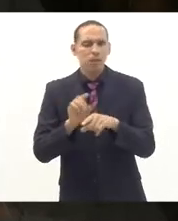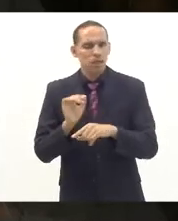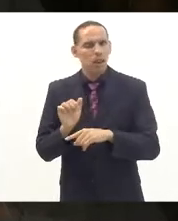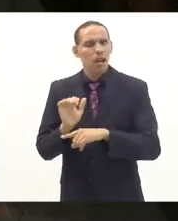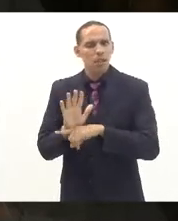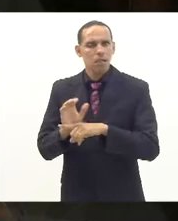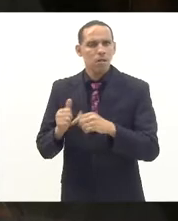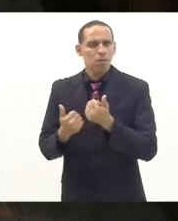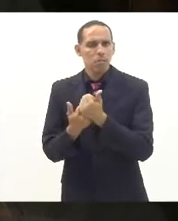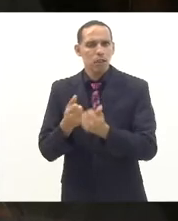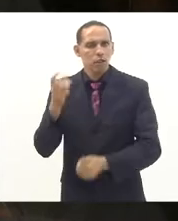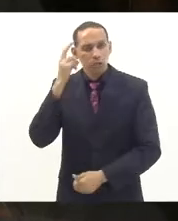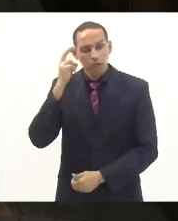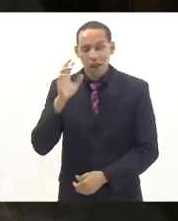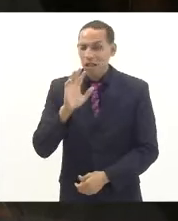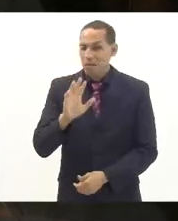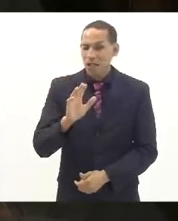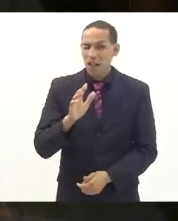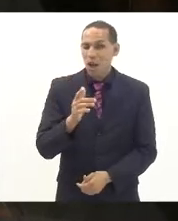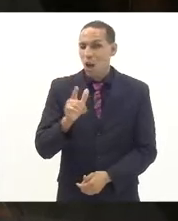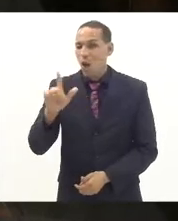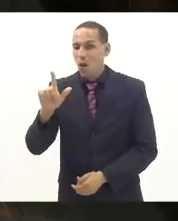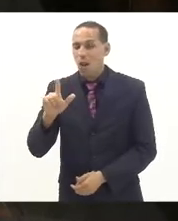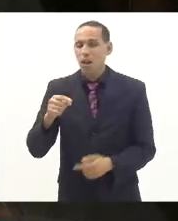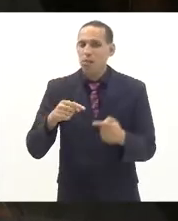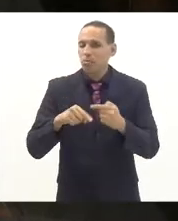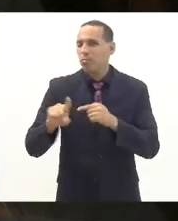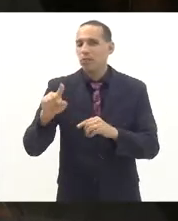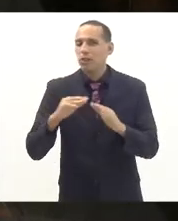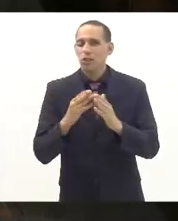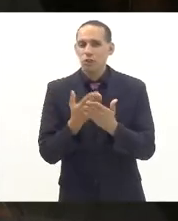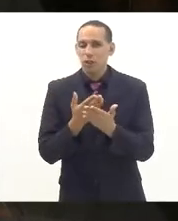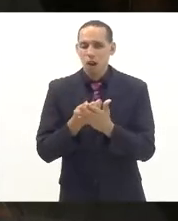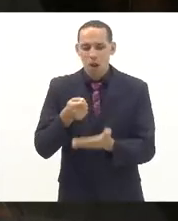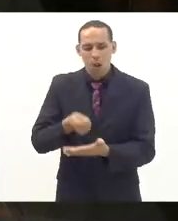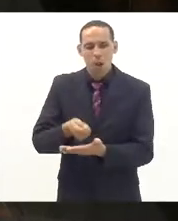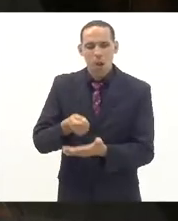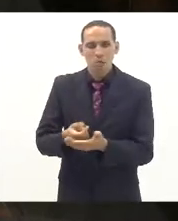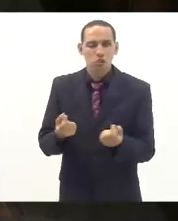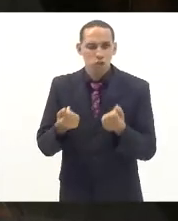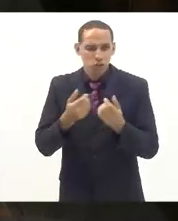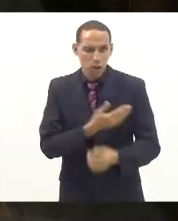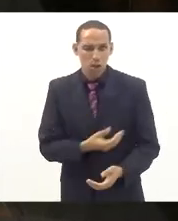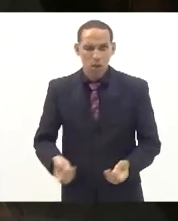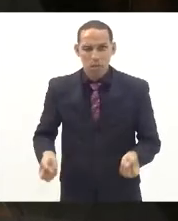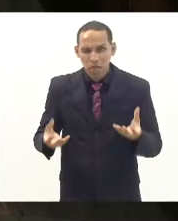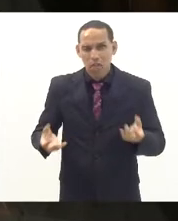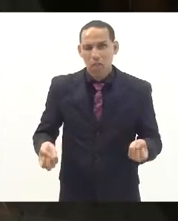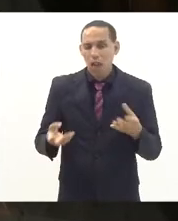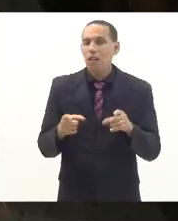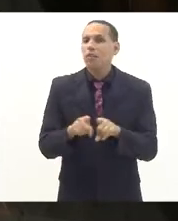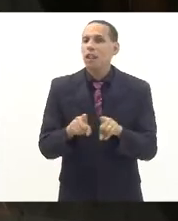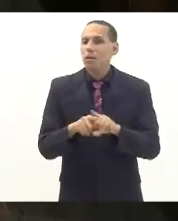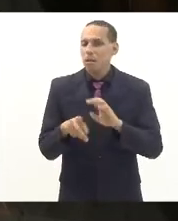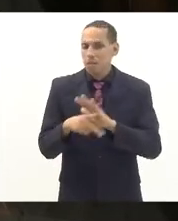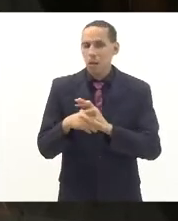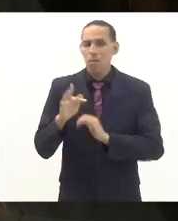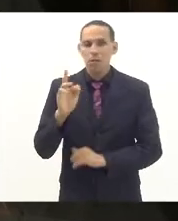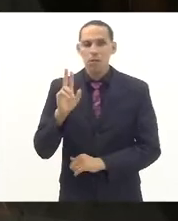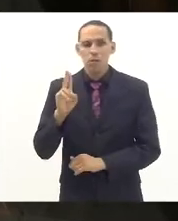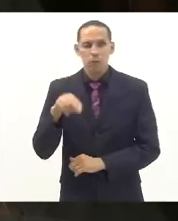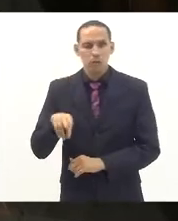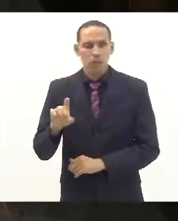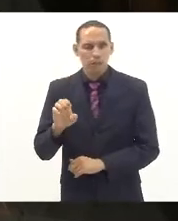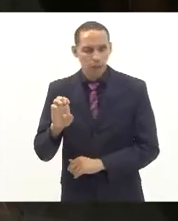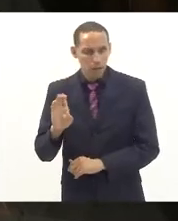cultura mas não aquelas que não dialogam com as escolas obriga as escolas a gastar dinheiro Porto inclusive período do fundeb